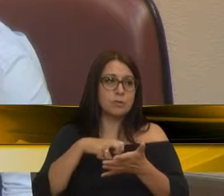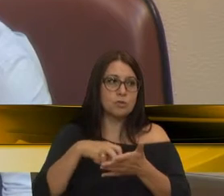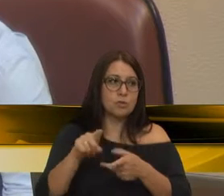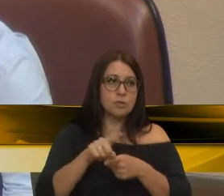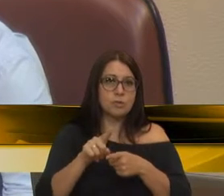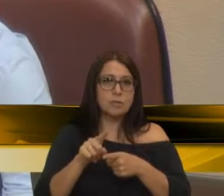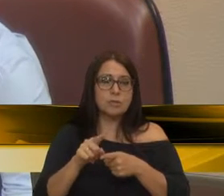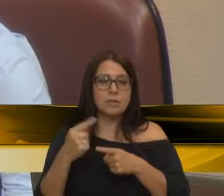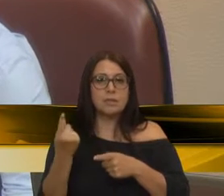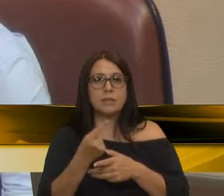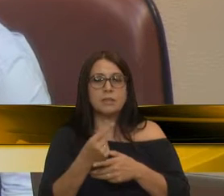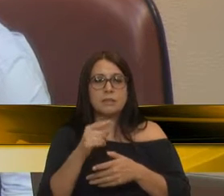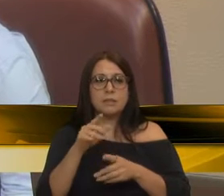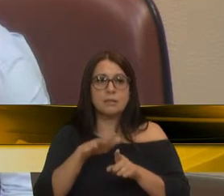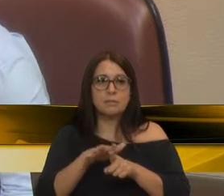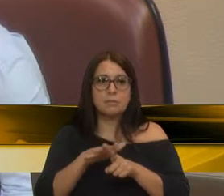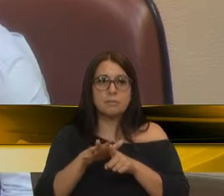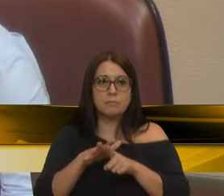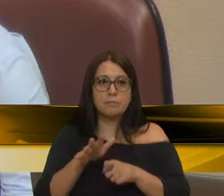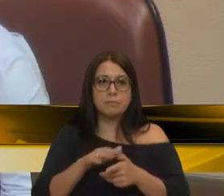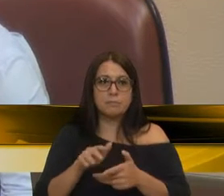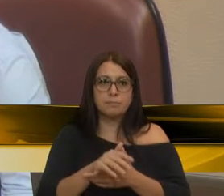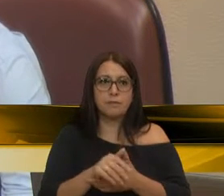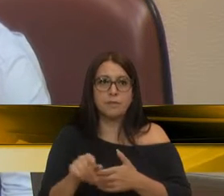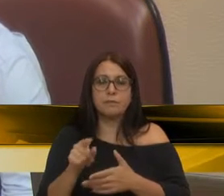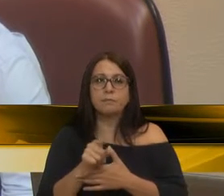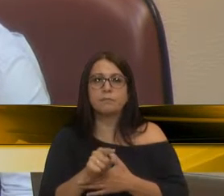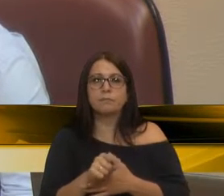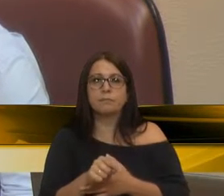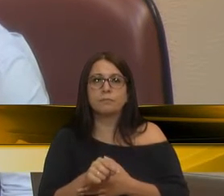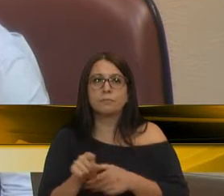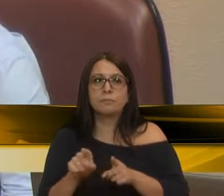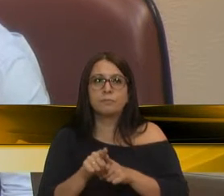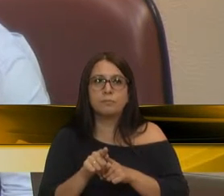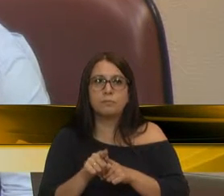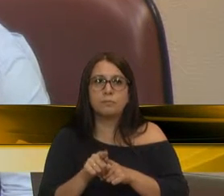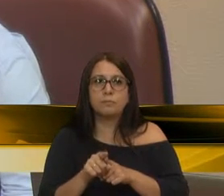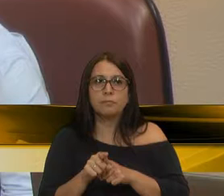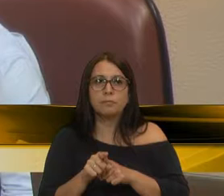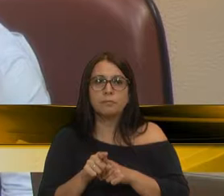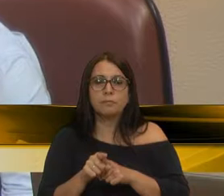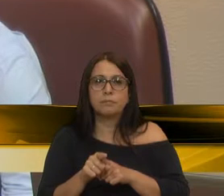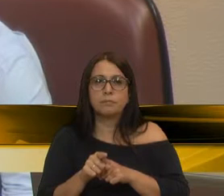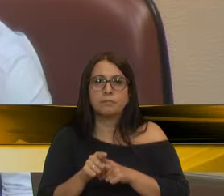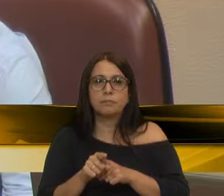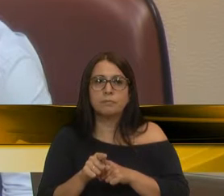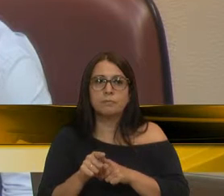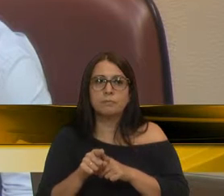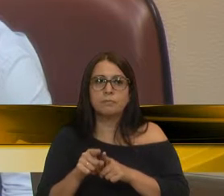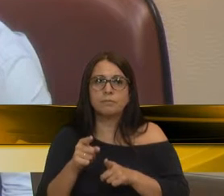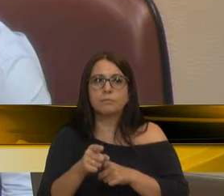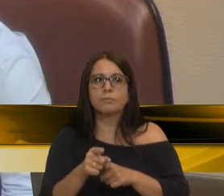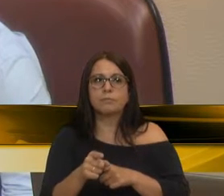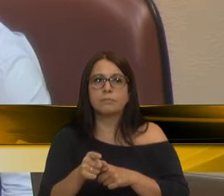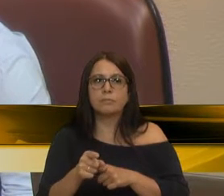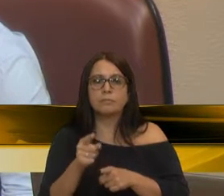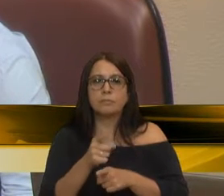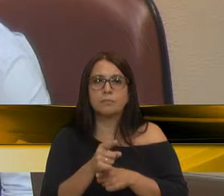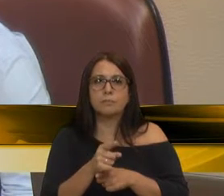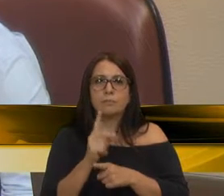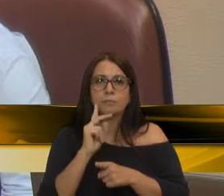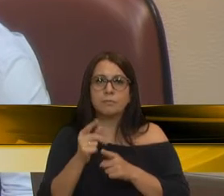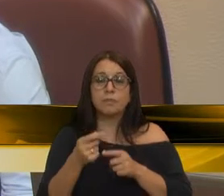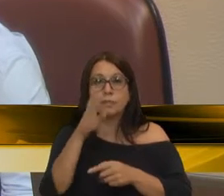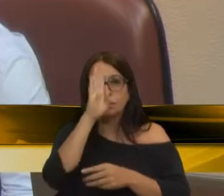pendente essa demanda postula o final a procedência do pedido para o fim de ser declarada a nulidade